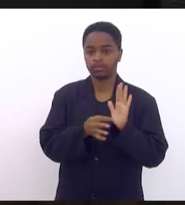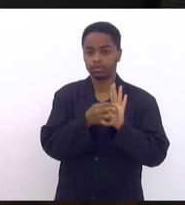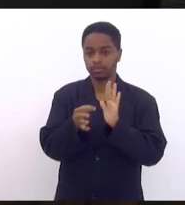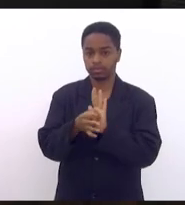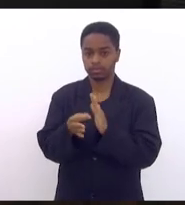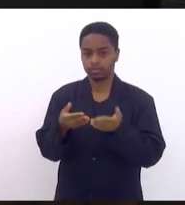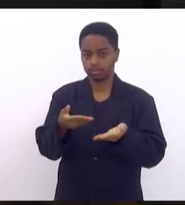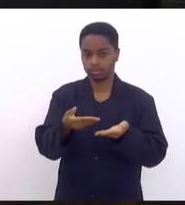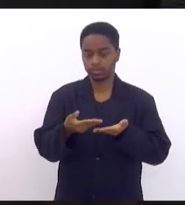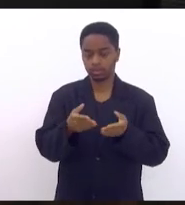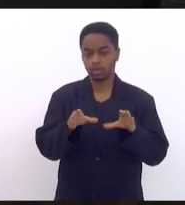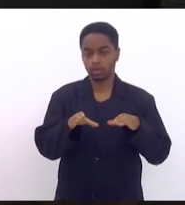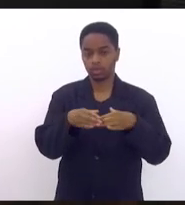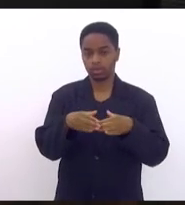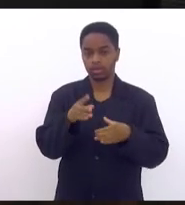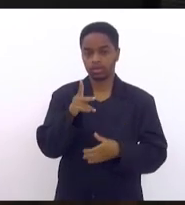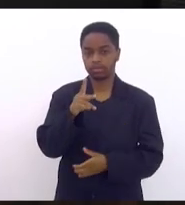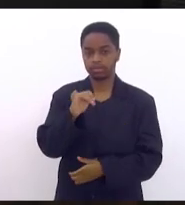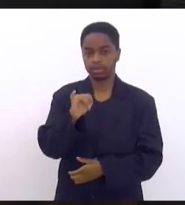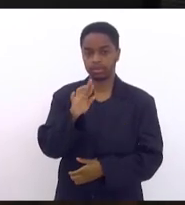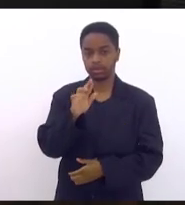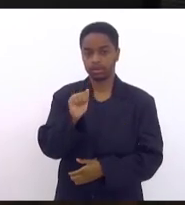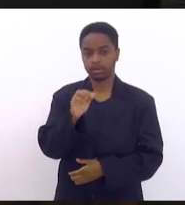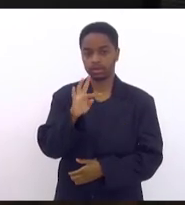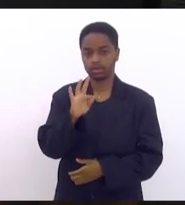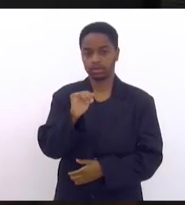de Pirataria, deputado Felipe Poubel.